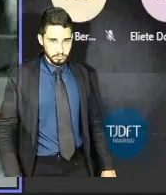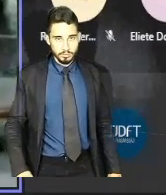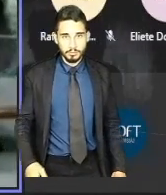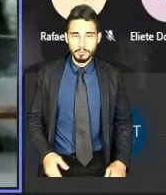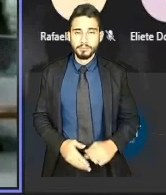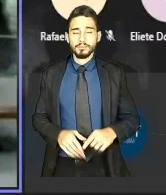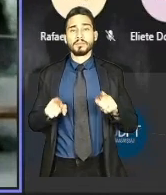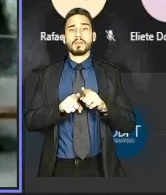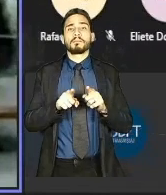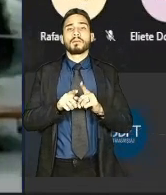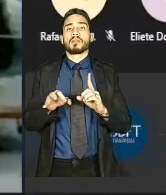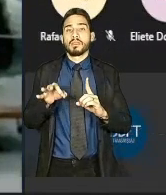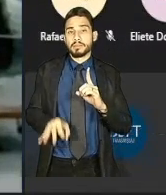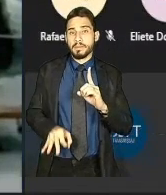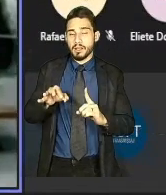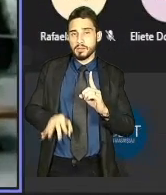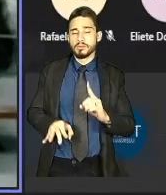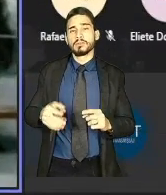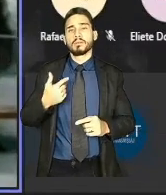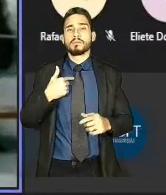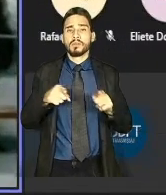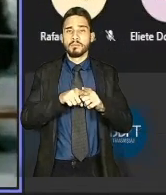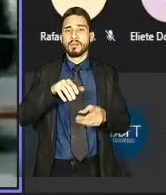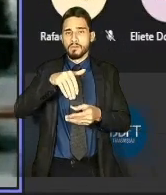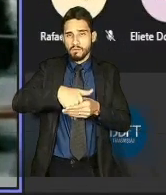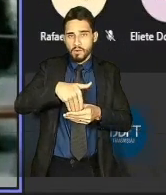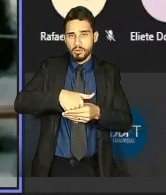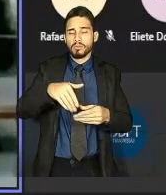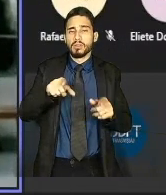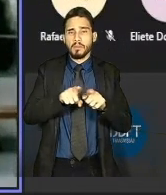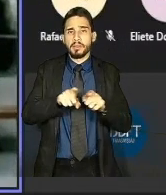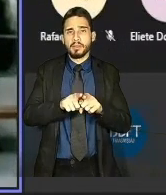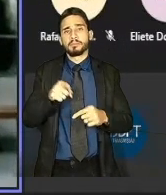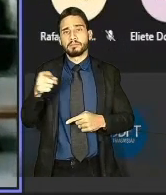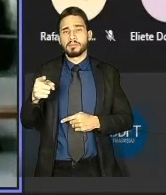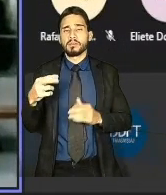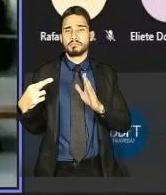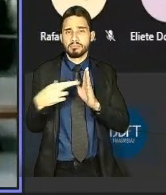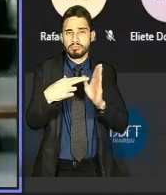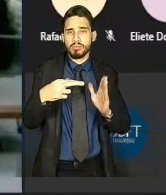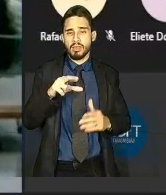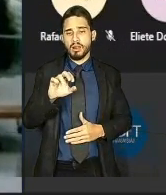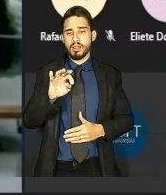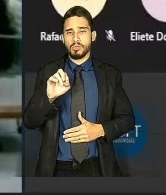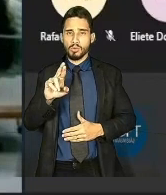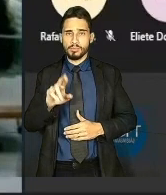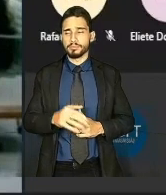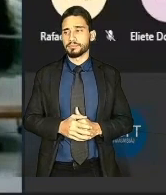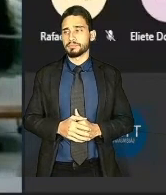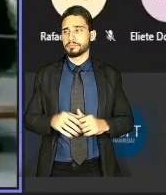Desembargador Fernando Habib. Presidente, cumprimento aí o seu advogado, meu voto é com o eminente relator.